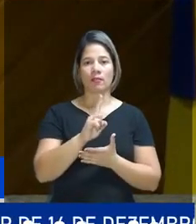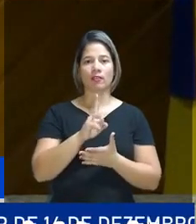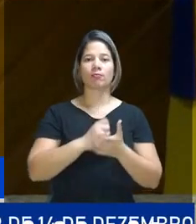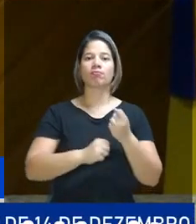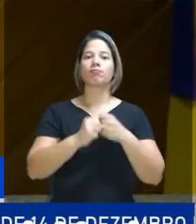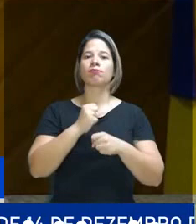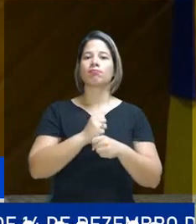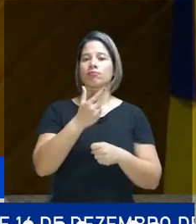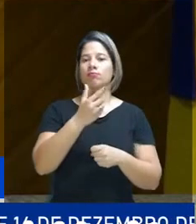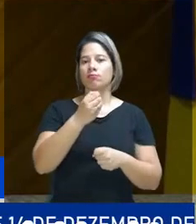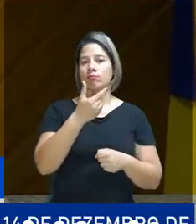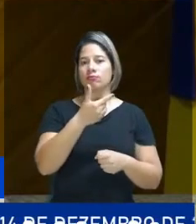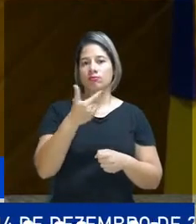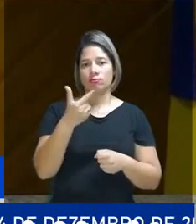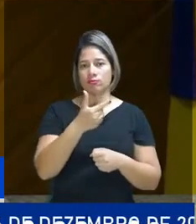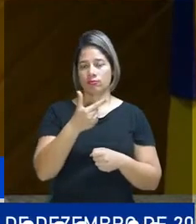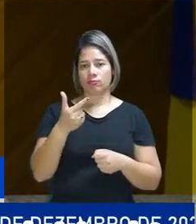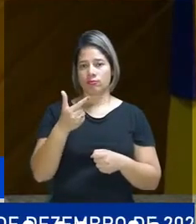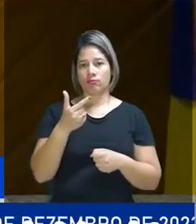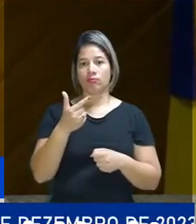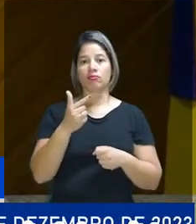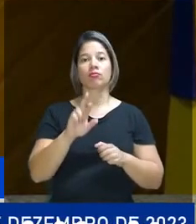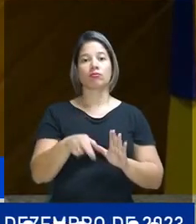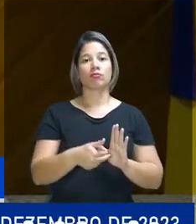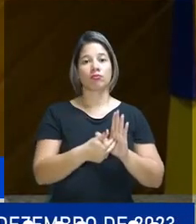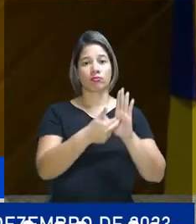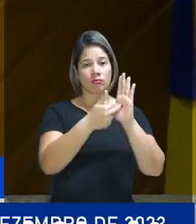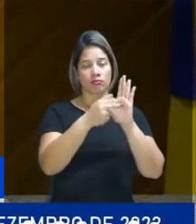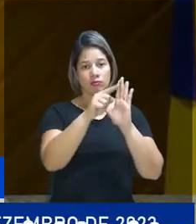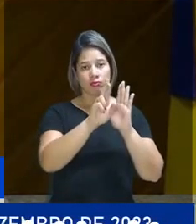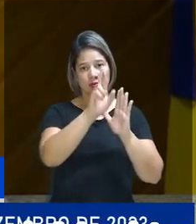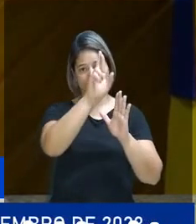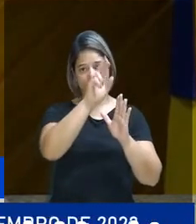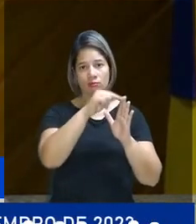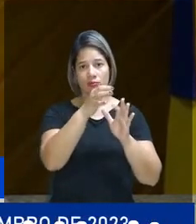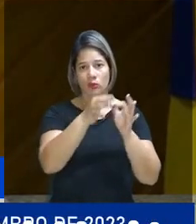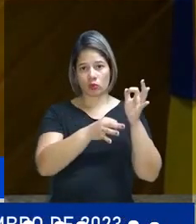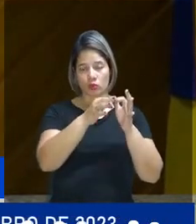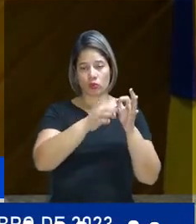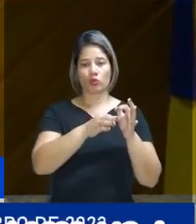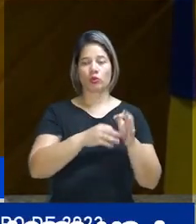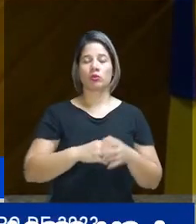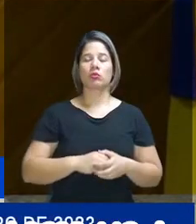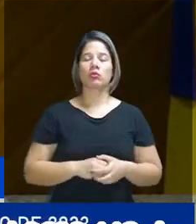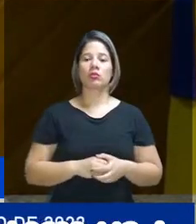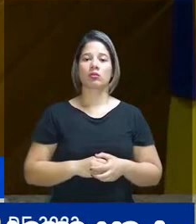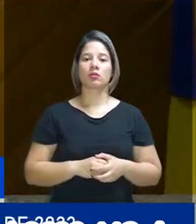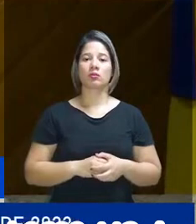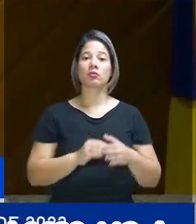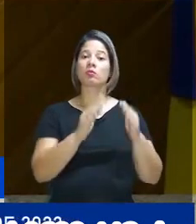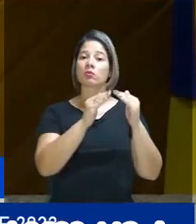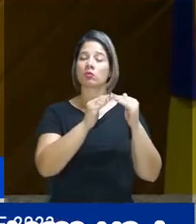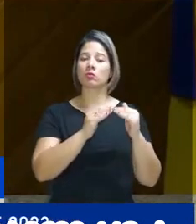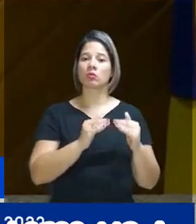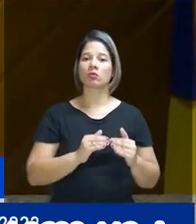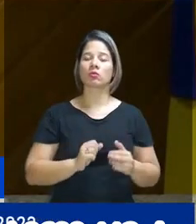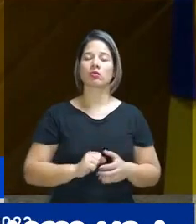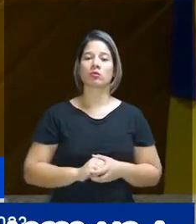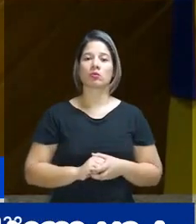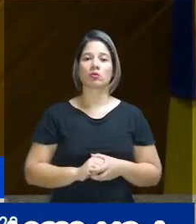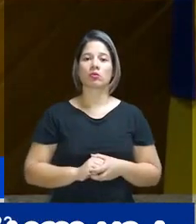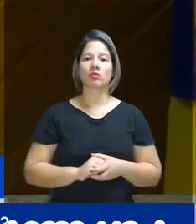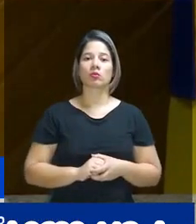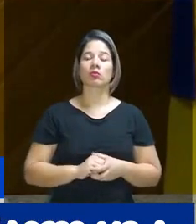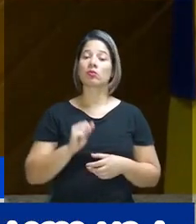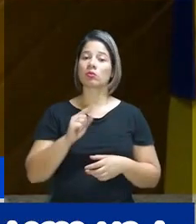de 2022, nos termos do voto do juiz relator. Em julgamento, item 2 da pauta, a prestação de contas